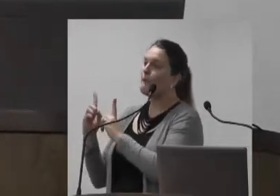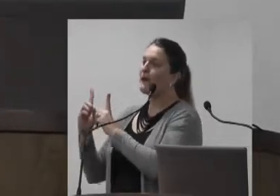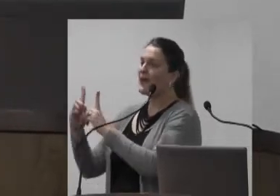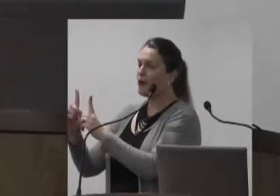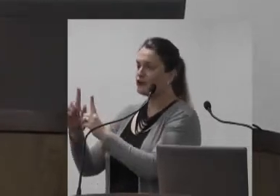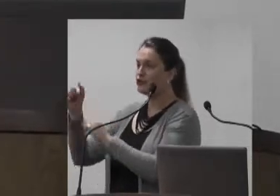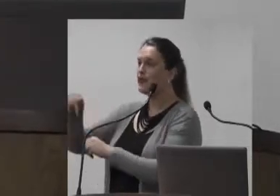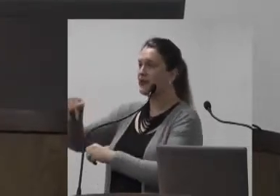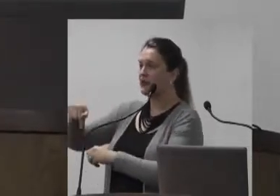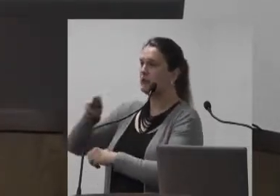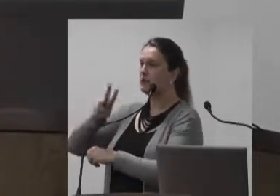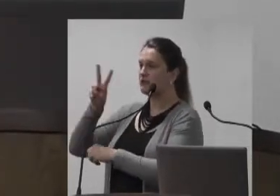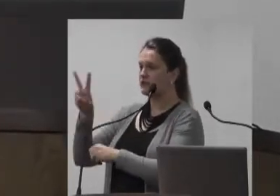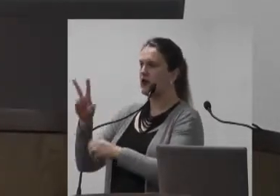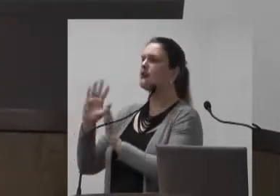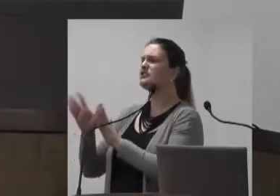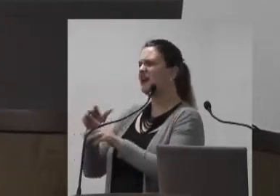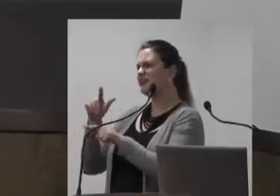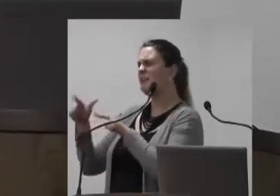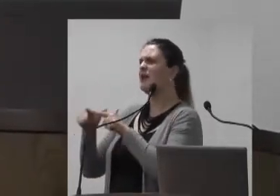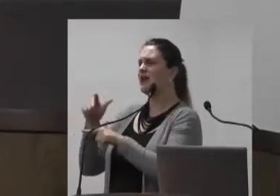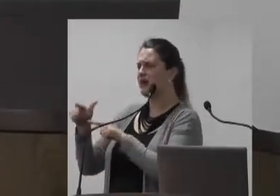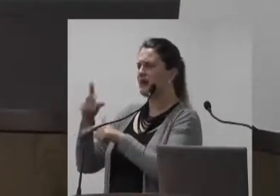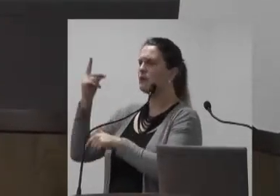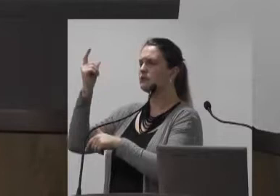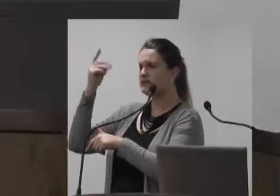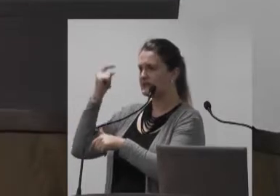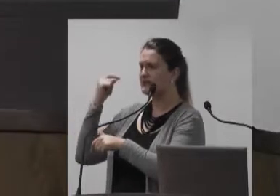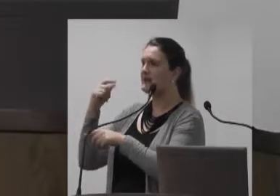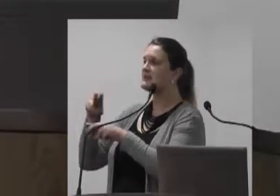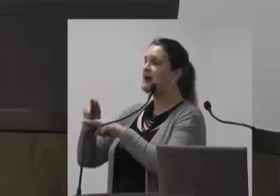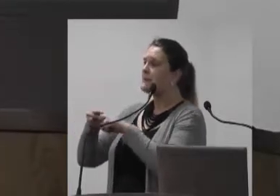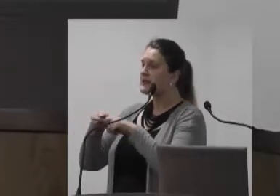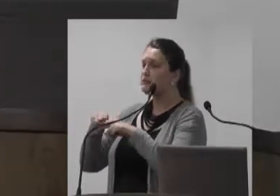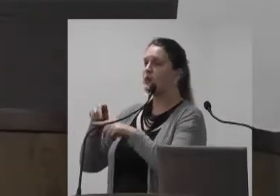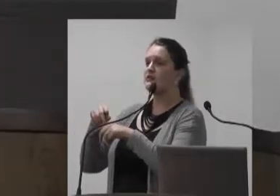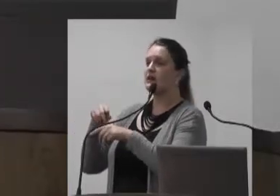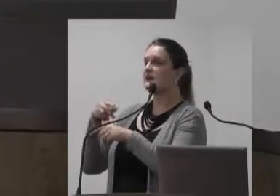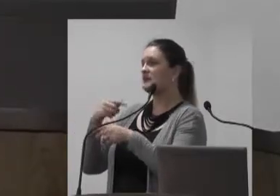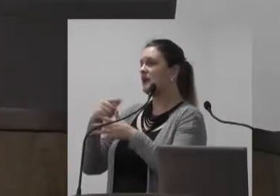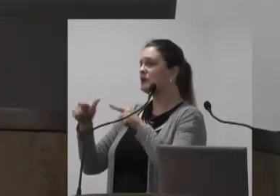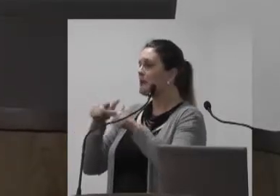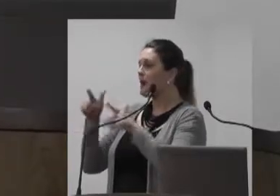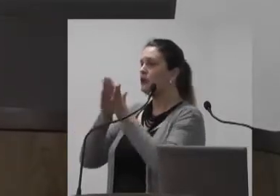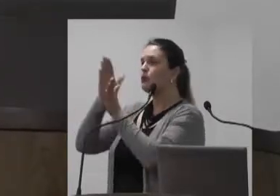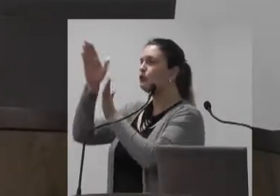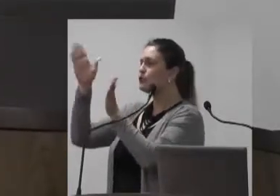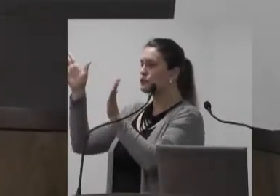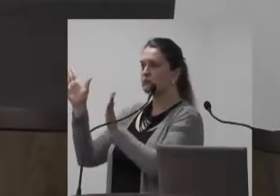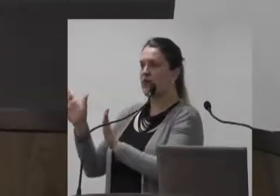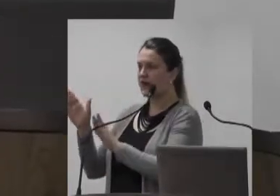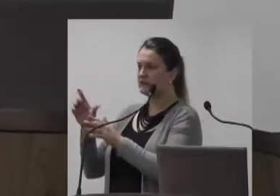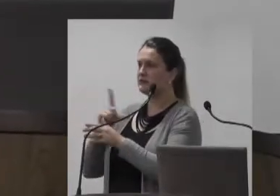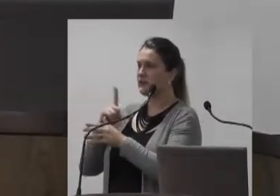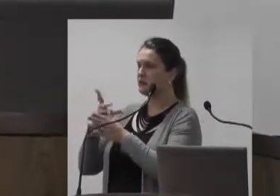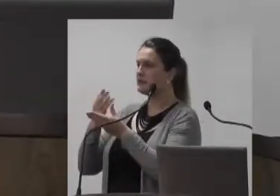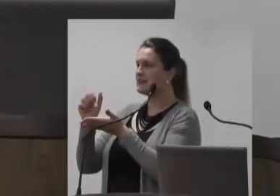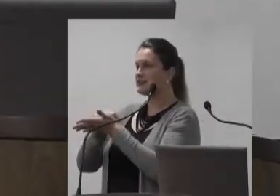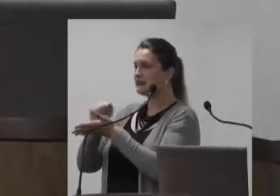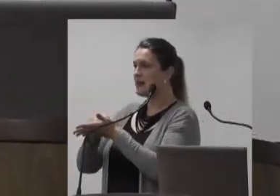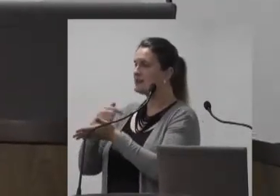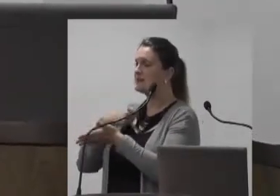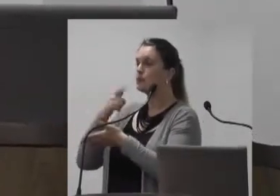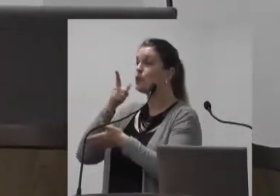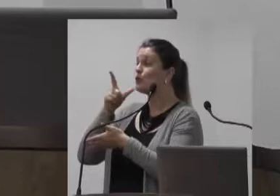profissional para acompanhar o surdo aqui em União da Vitória. Eu já trabalhei alguns anos atrás, mas por causa, assim, eu trabalho em muitos lugares e tem